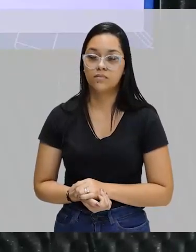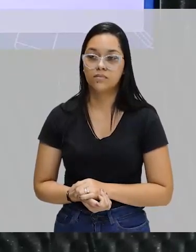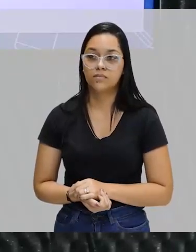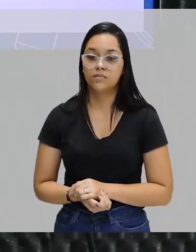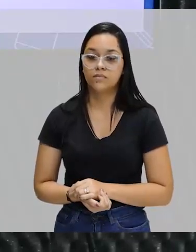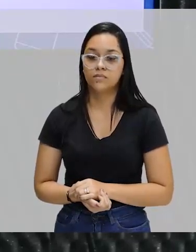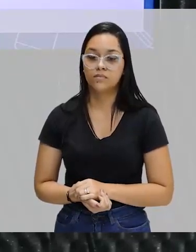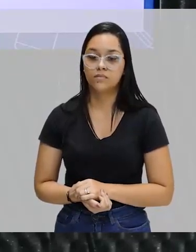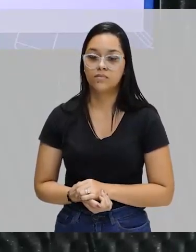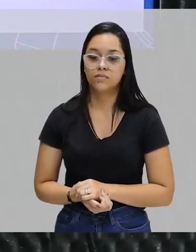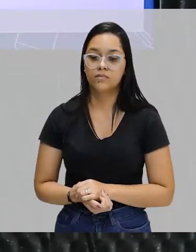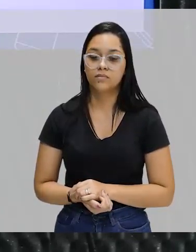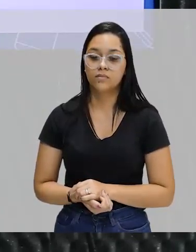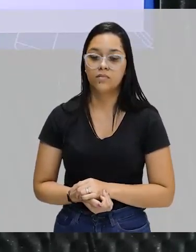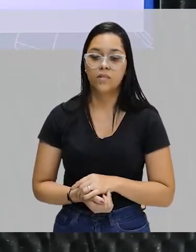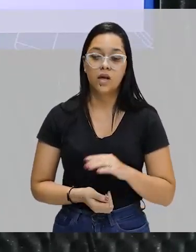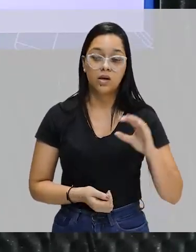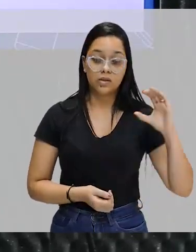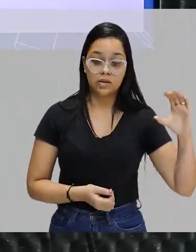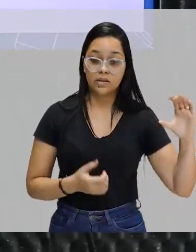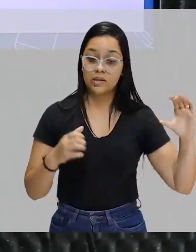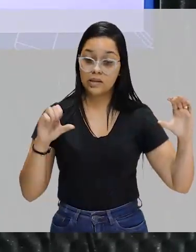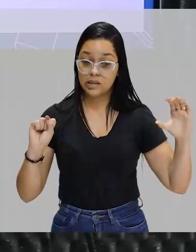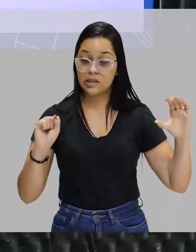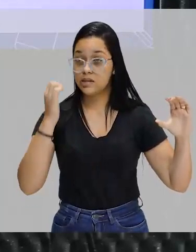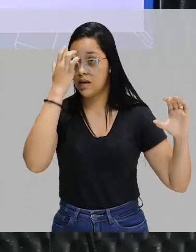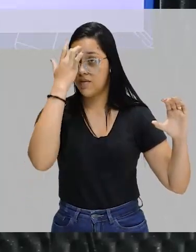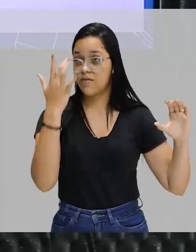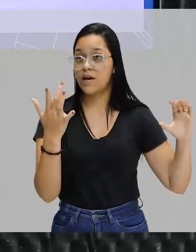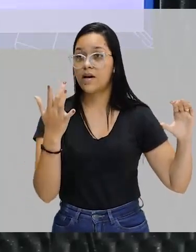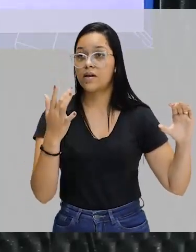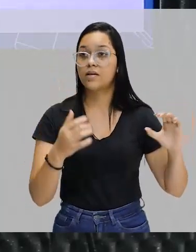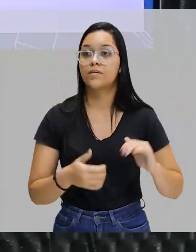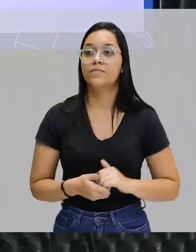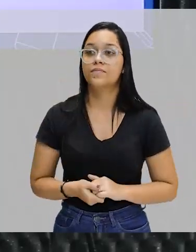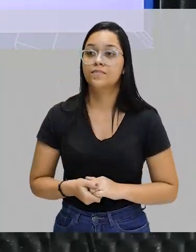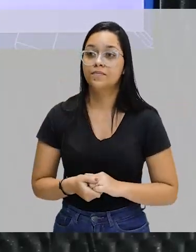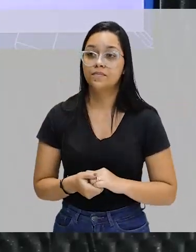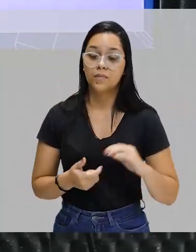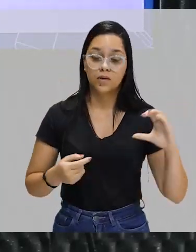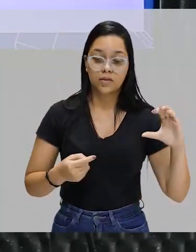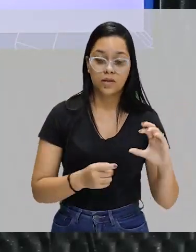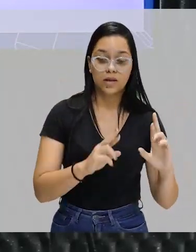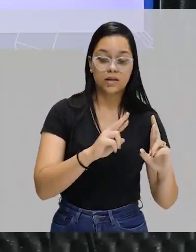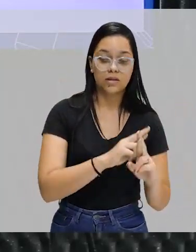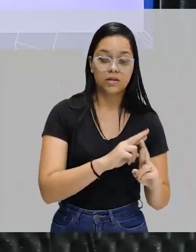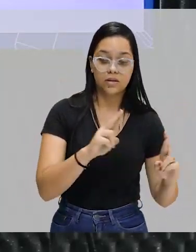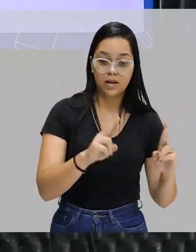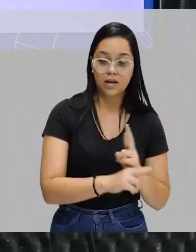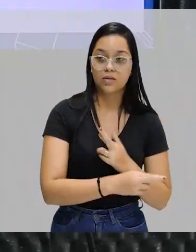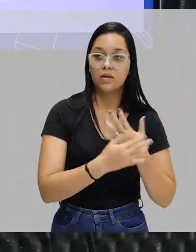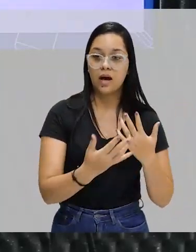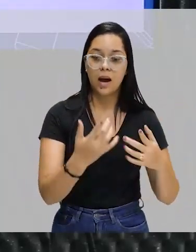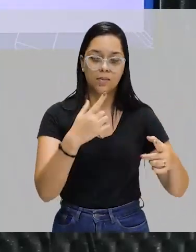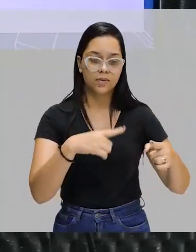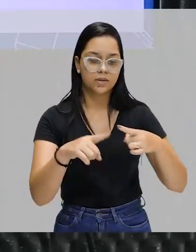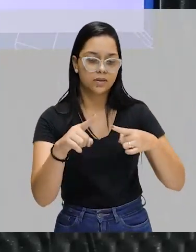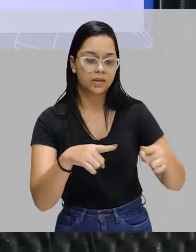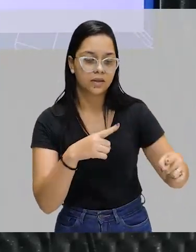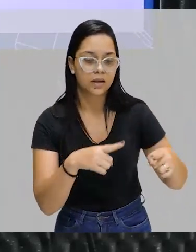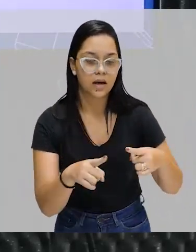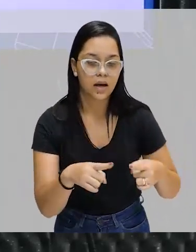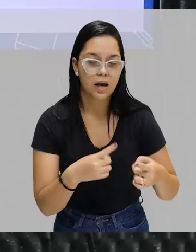daria. Concerto com C e com S é bem fácil também. Concerto com C está relacionado a concerto musical,